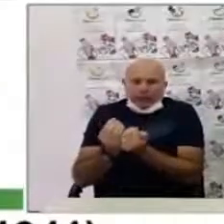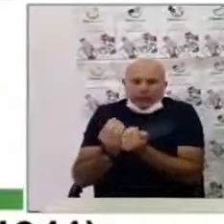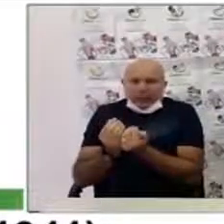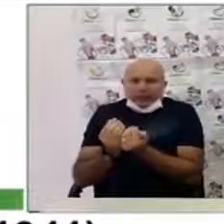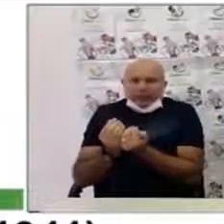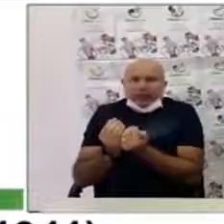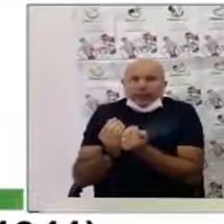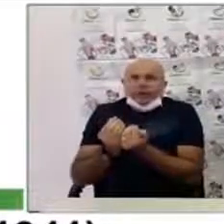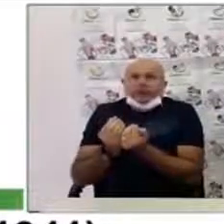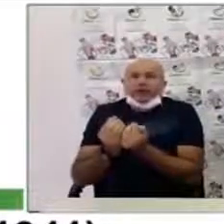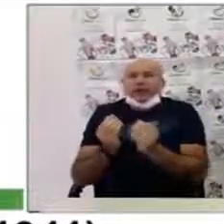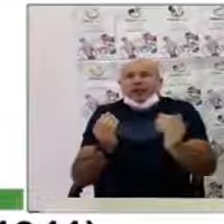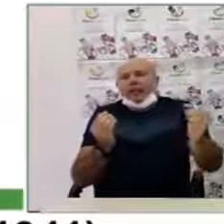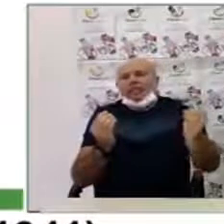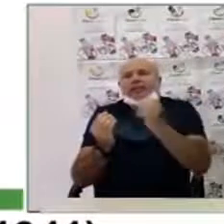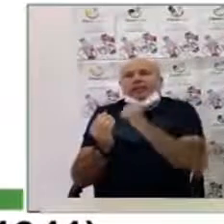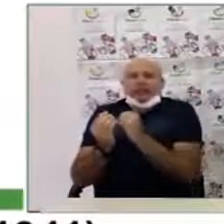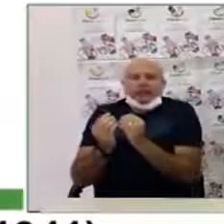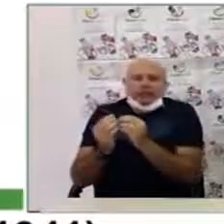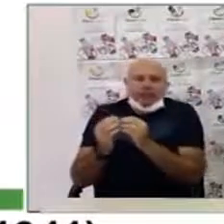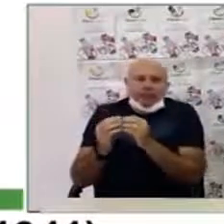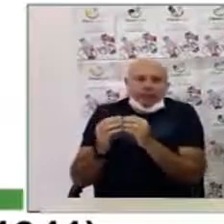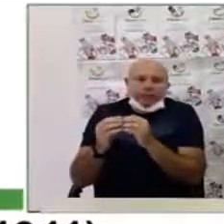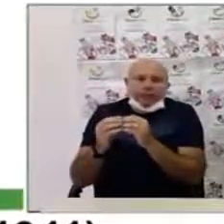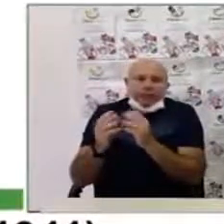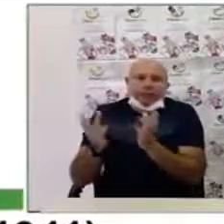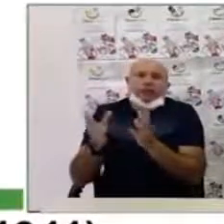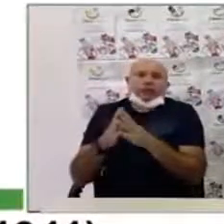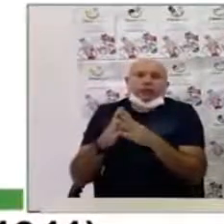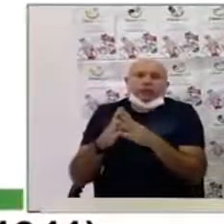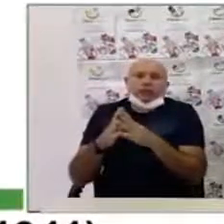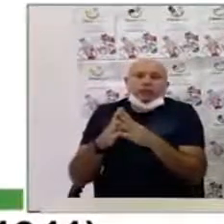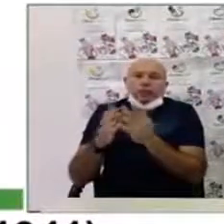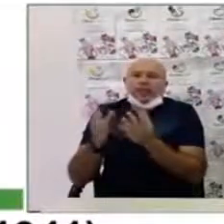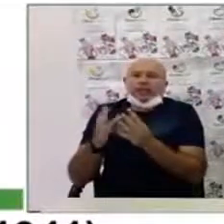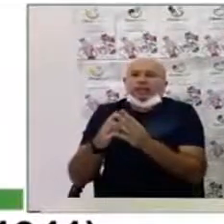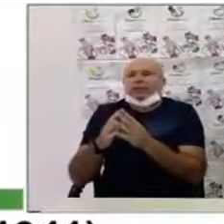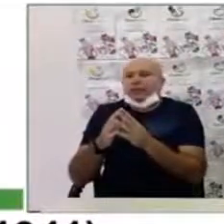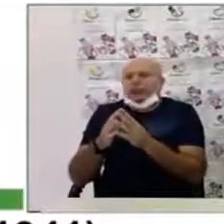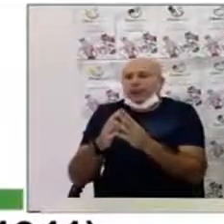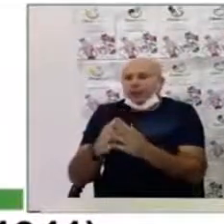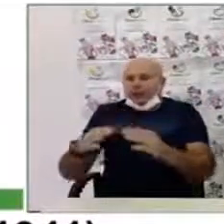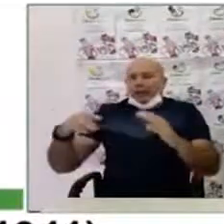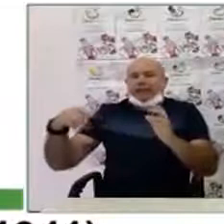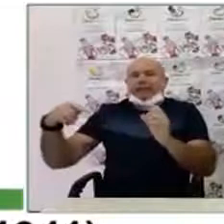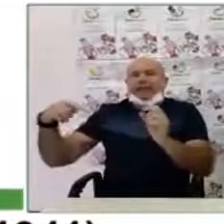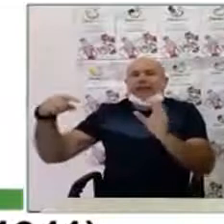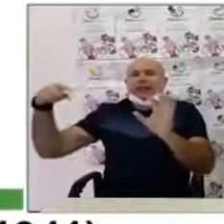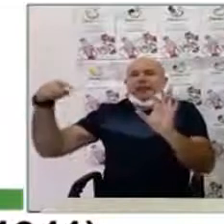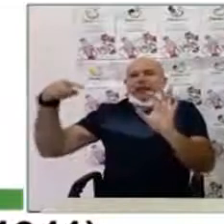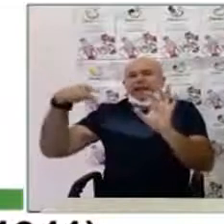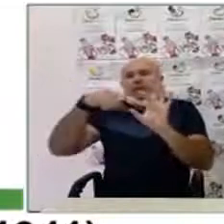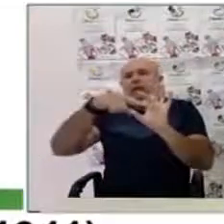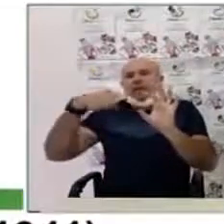da análise, você vê que a radiação está passando perpendicular, lógico. Por que ela está passando perpendicular? Porque ela passa exatamente